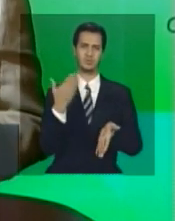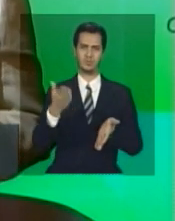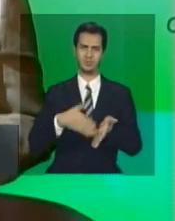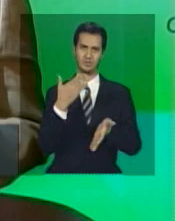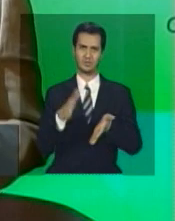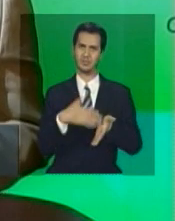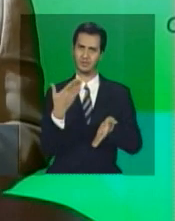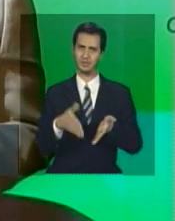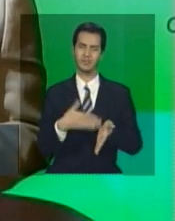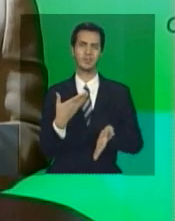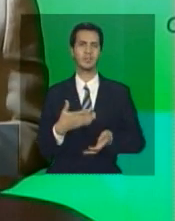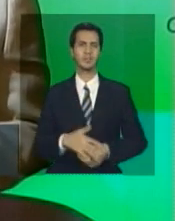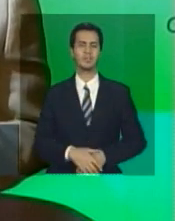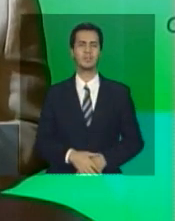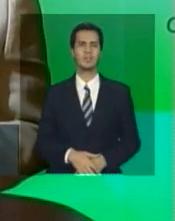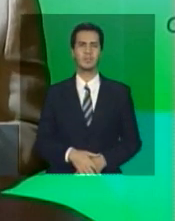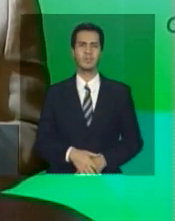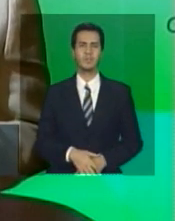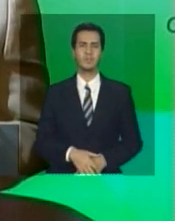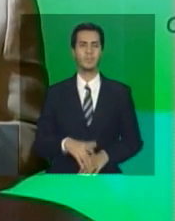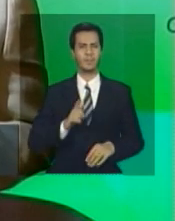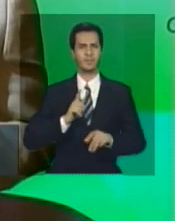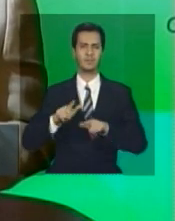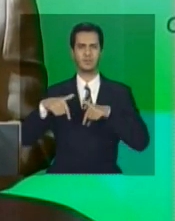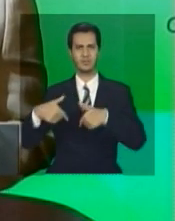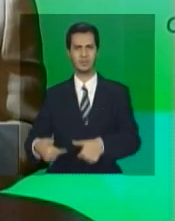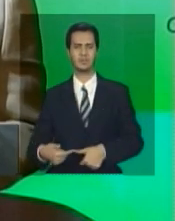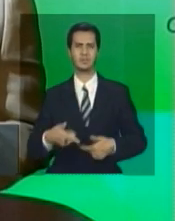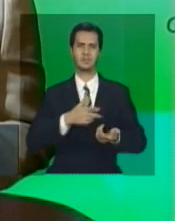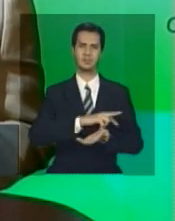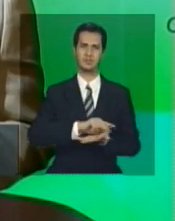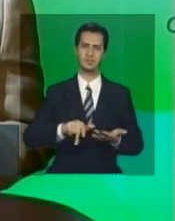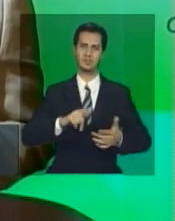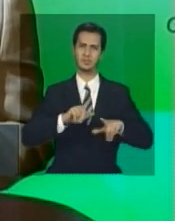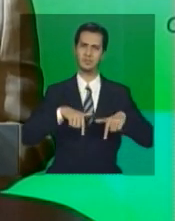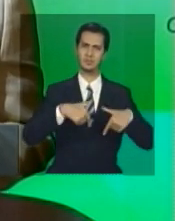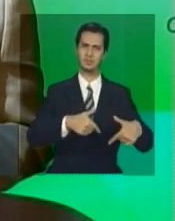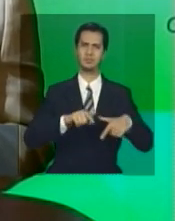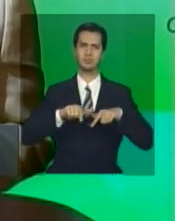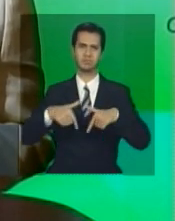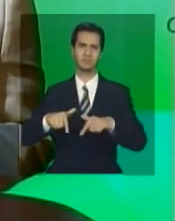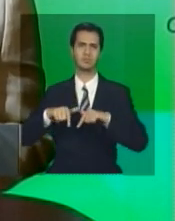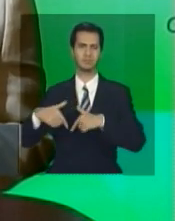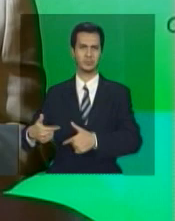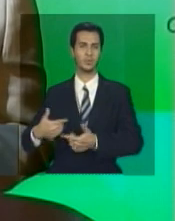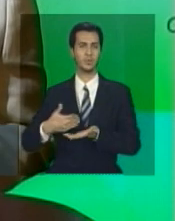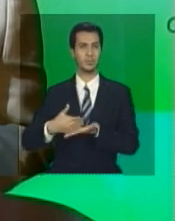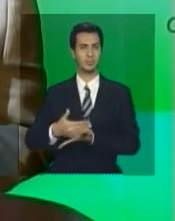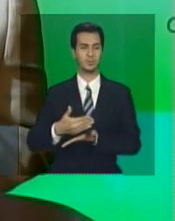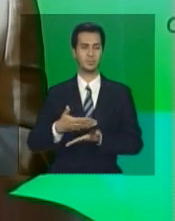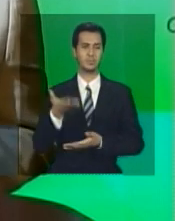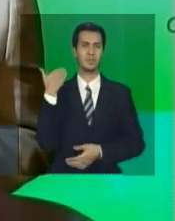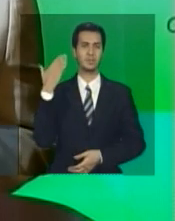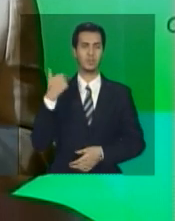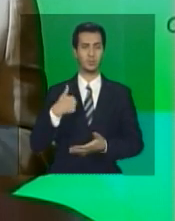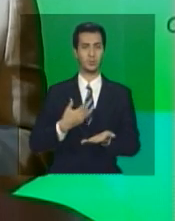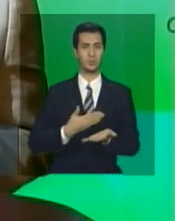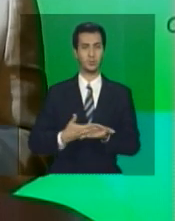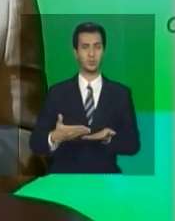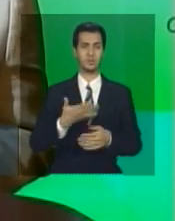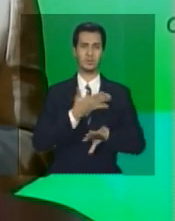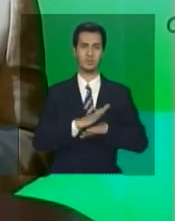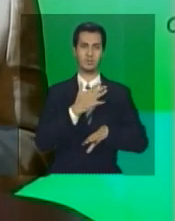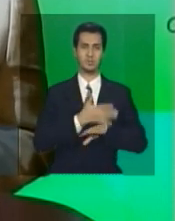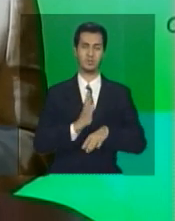O enfrentamento das adversidades e a superação de tantos desafios, iniciados à época em que fui estagiária no Centro